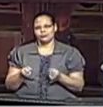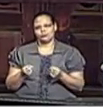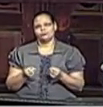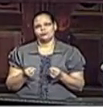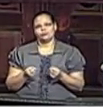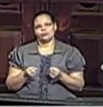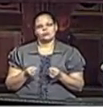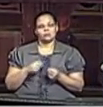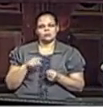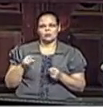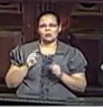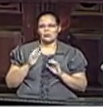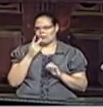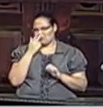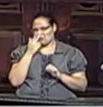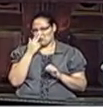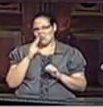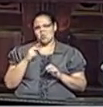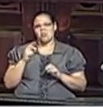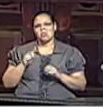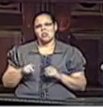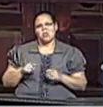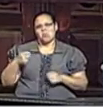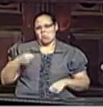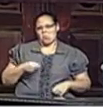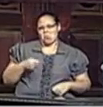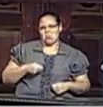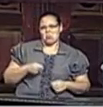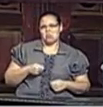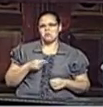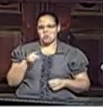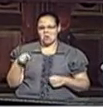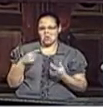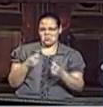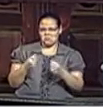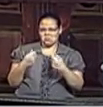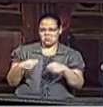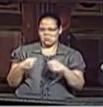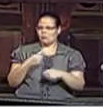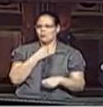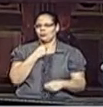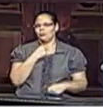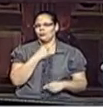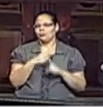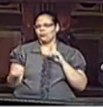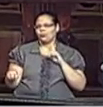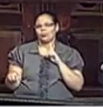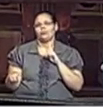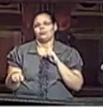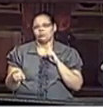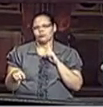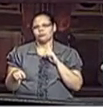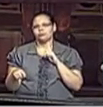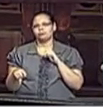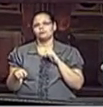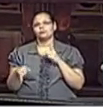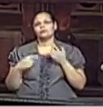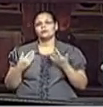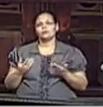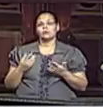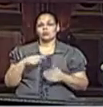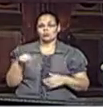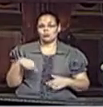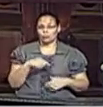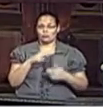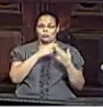rolo compressor, empurrando goela abaixo dos legisladores esse projeto. Nós não podemos abrir mão, senhoras e senhores, da